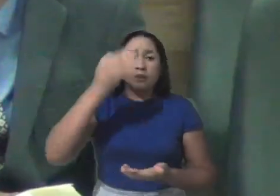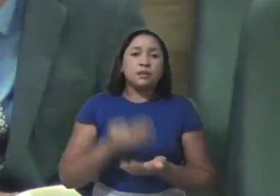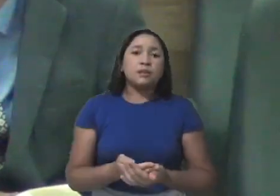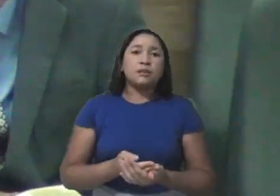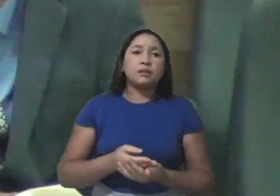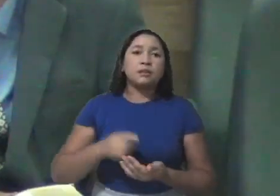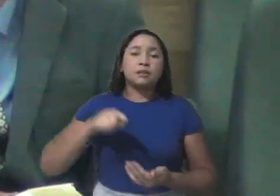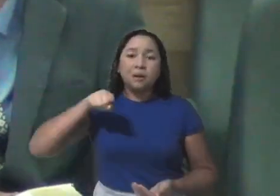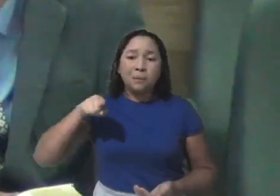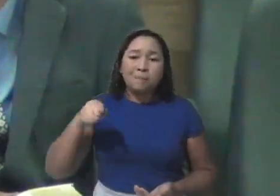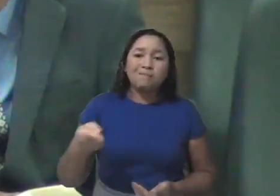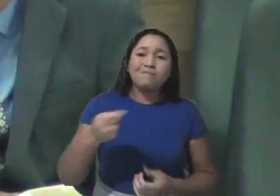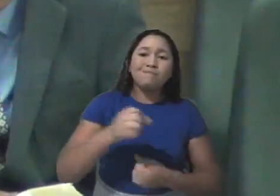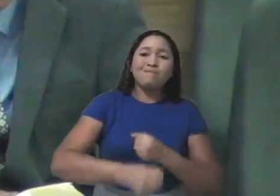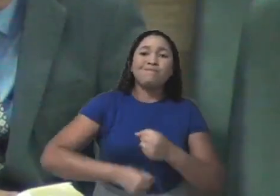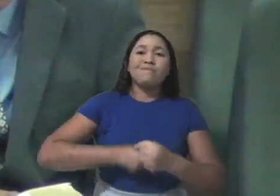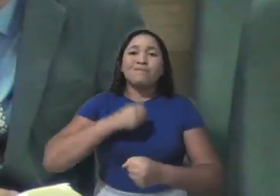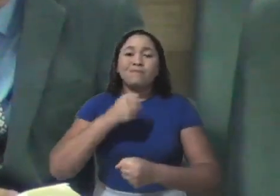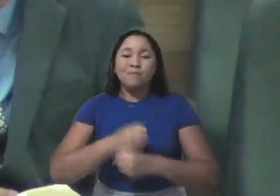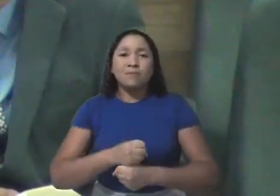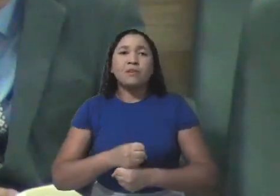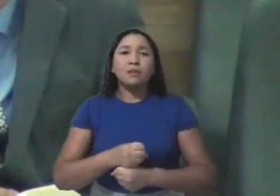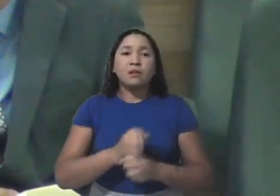1000 anos